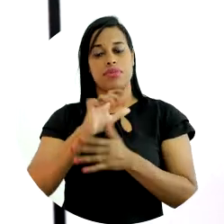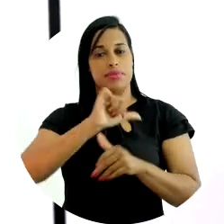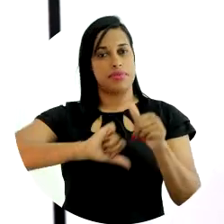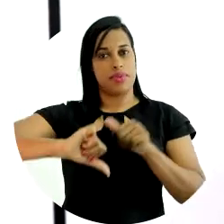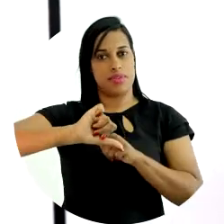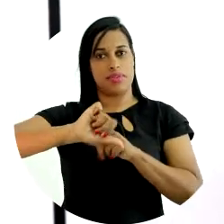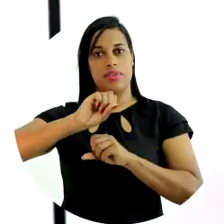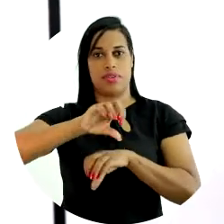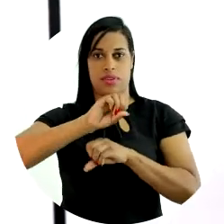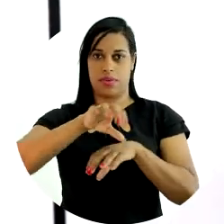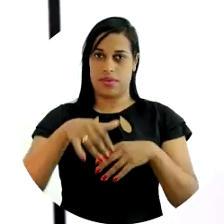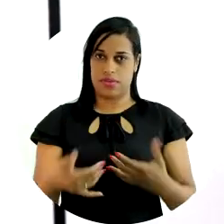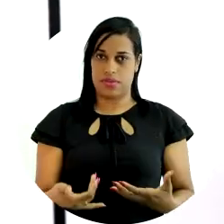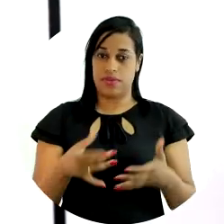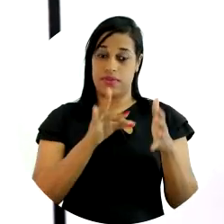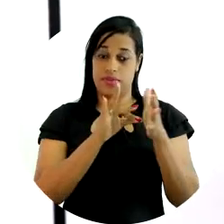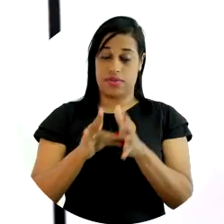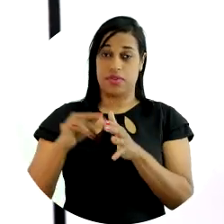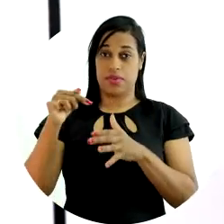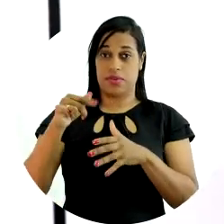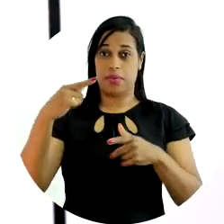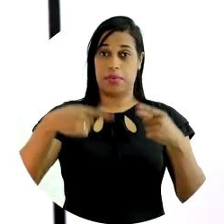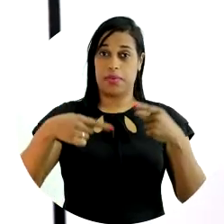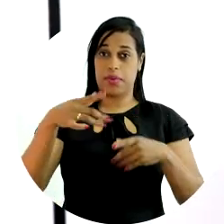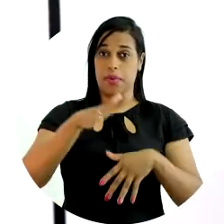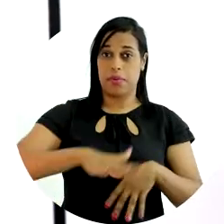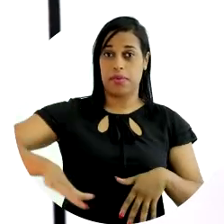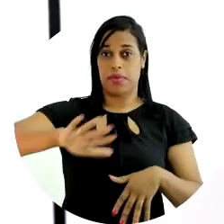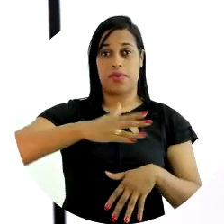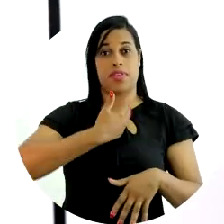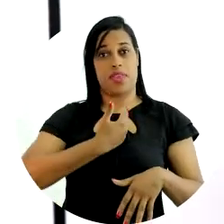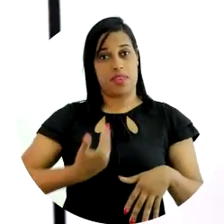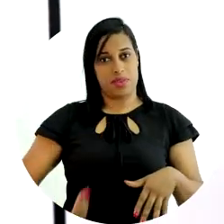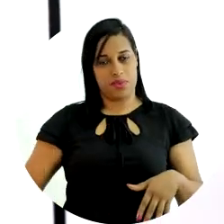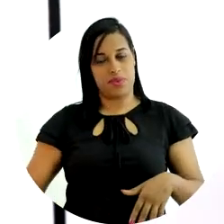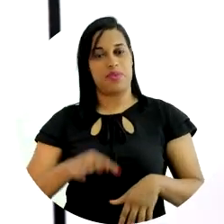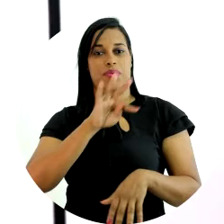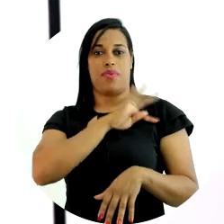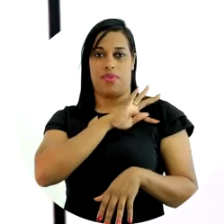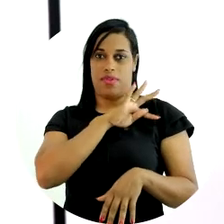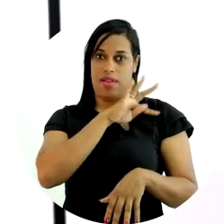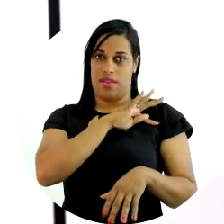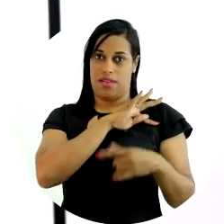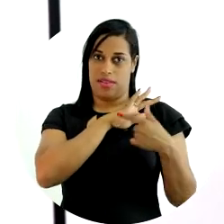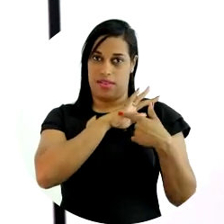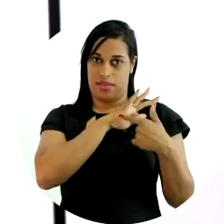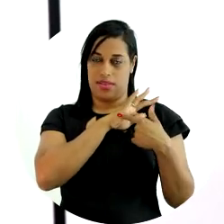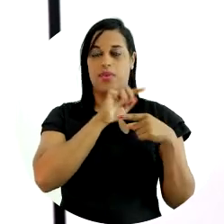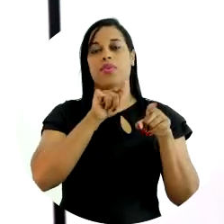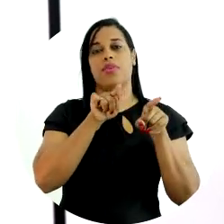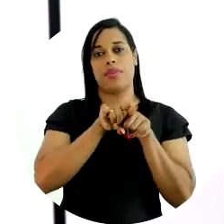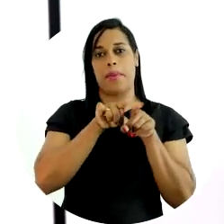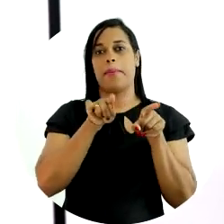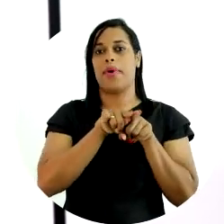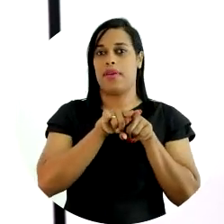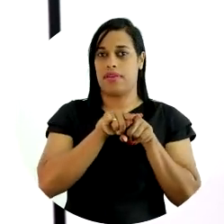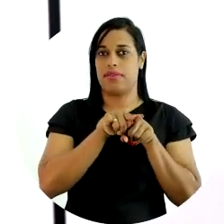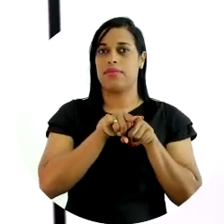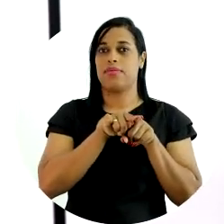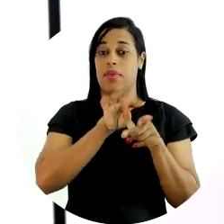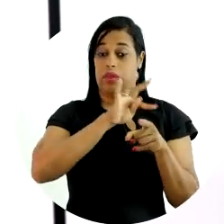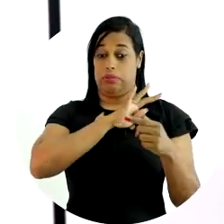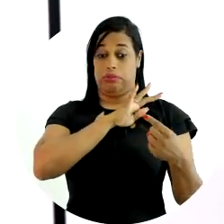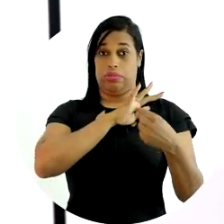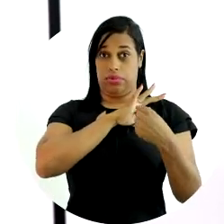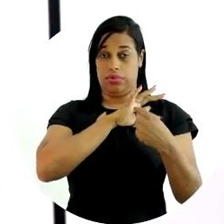feitas algumas mudanças na educação. Foi instituído o ensino público gratuito, o ensino técnico, foi na época de